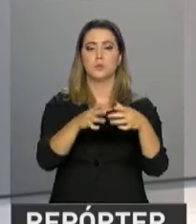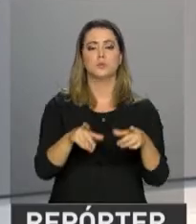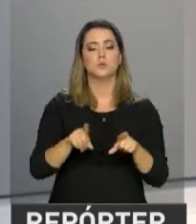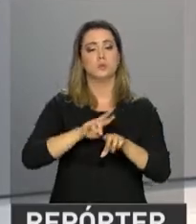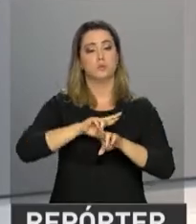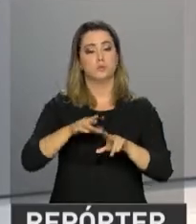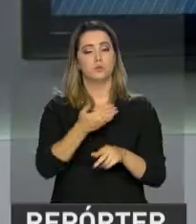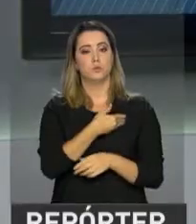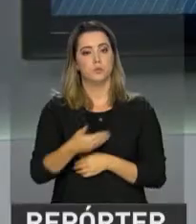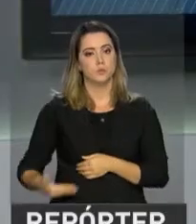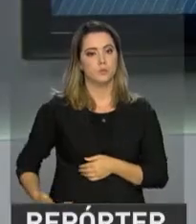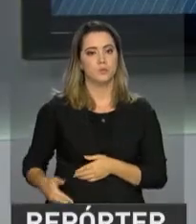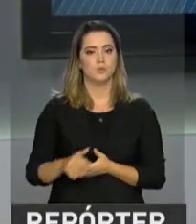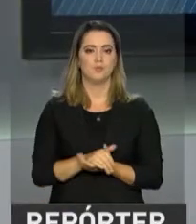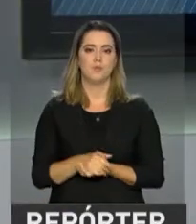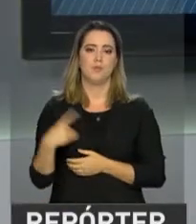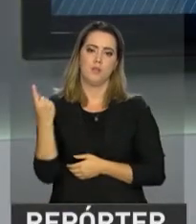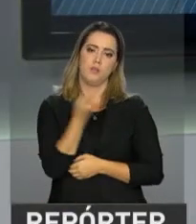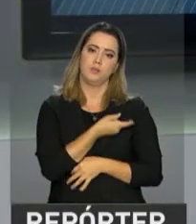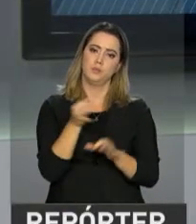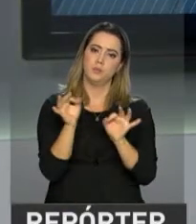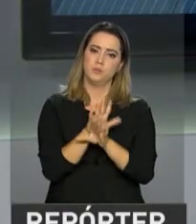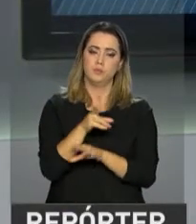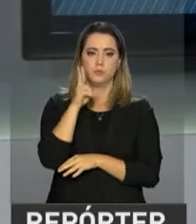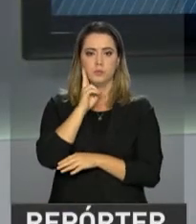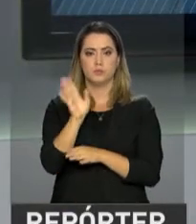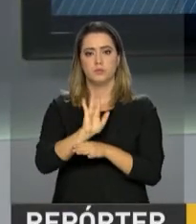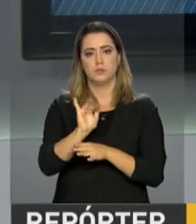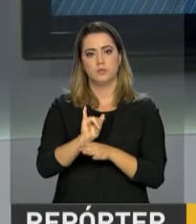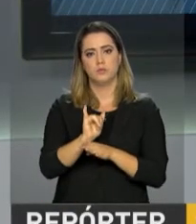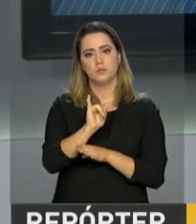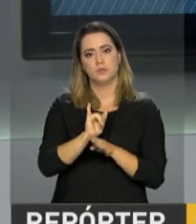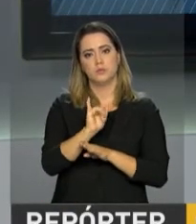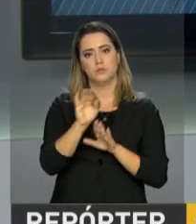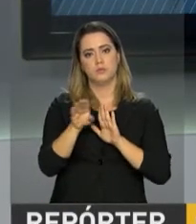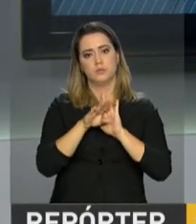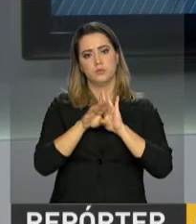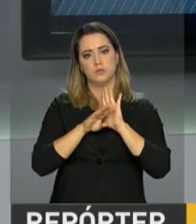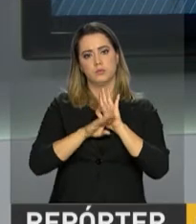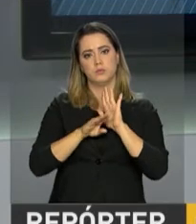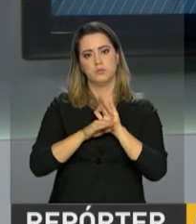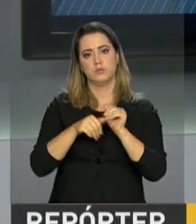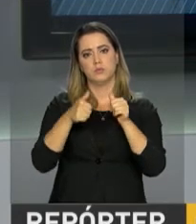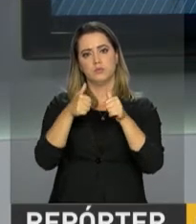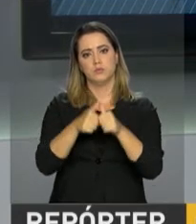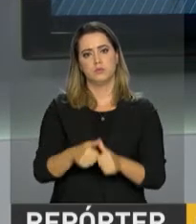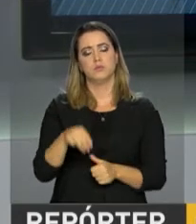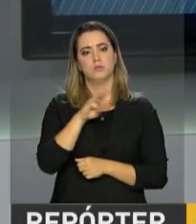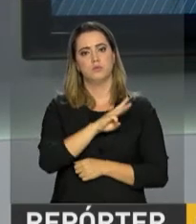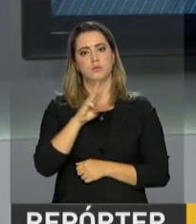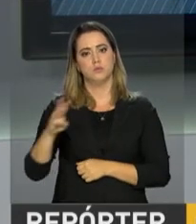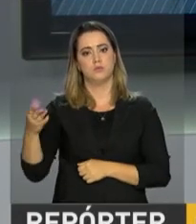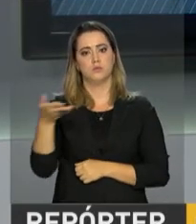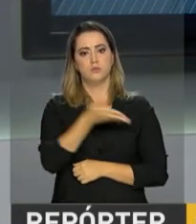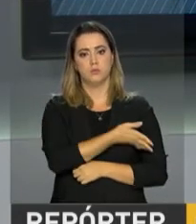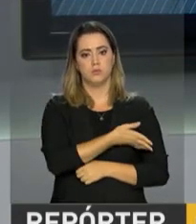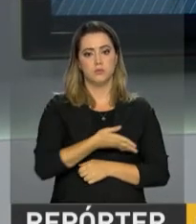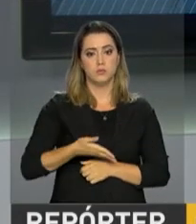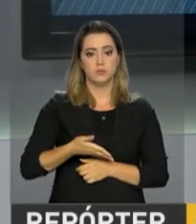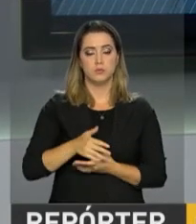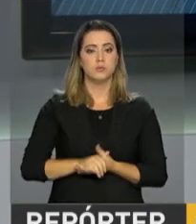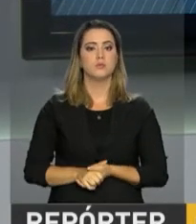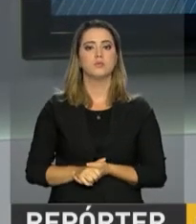brasileira nós ficamos por aqui você pode ver as reportagens no youtube e toda a programação também está na página da